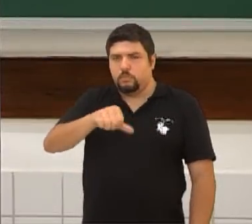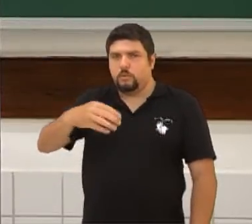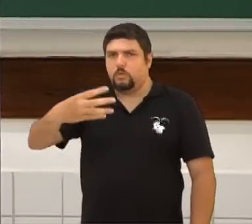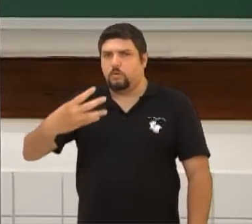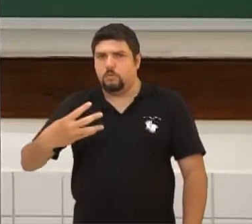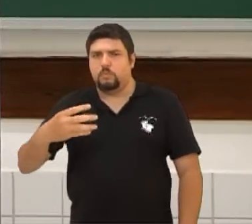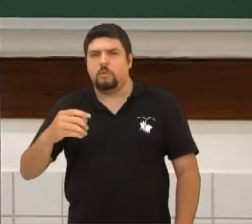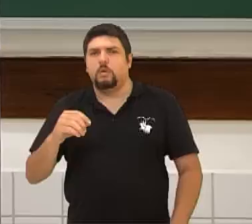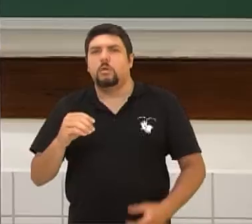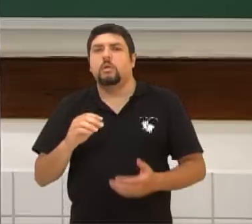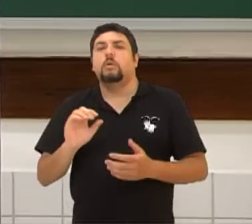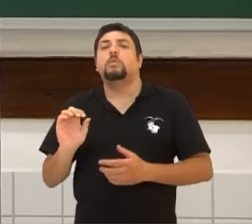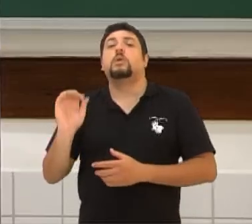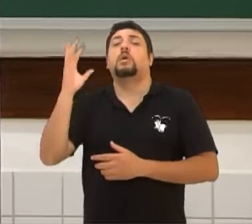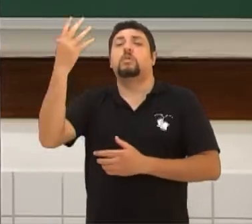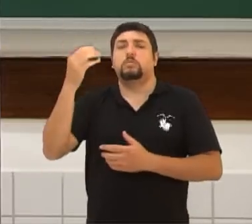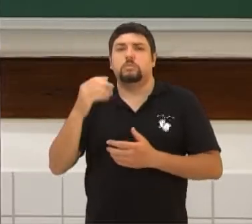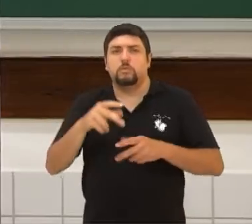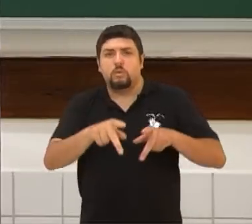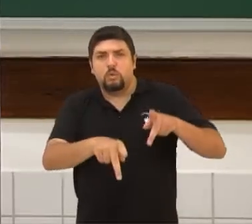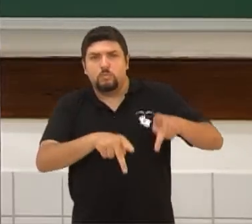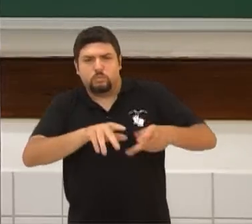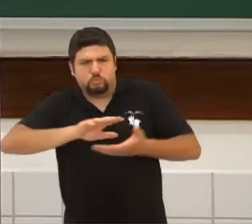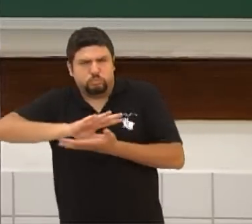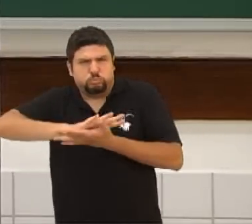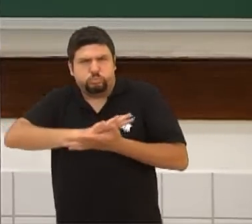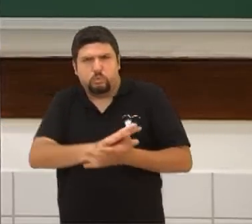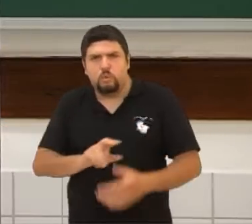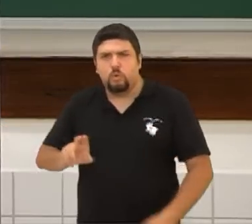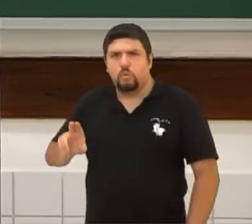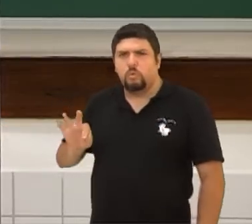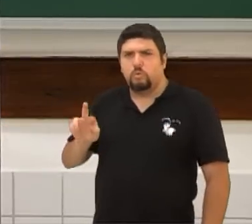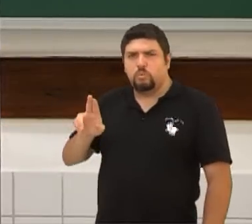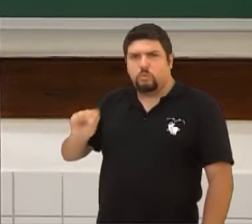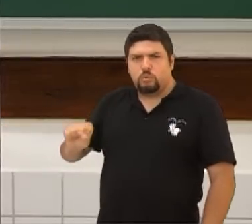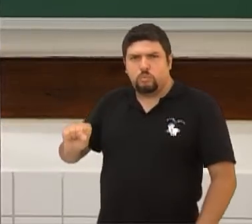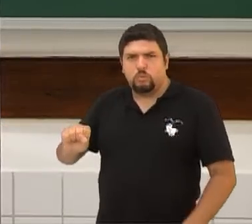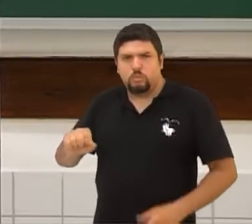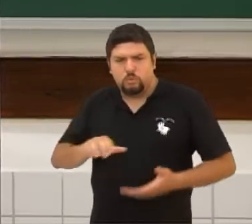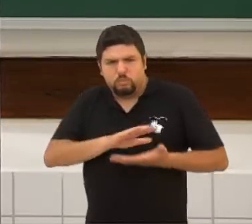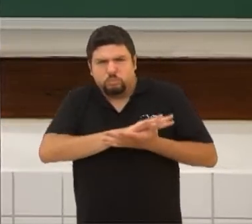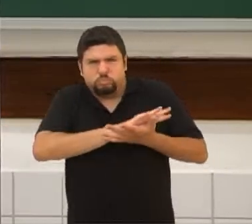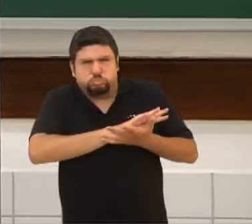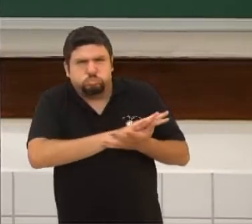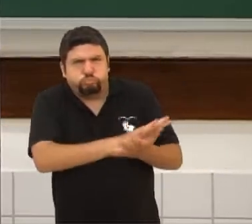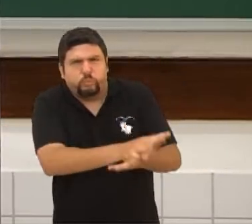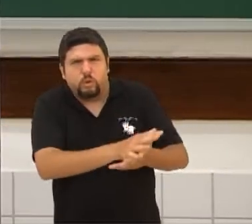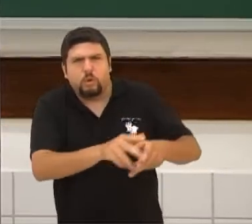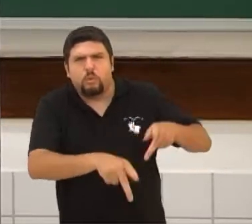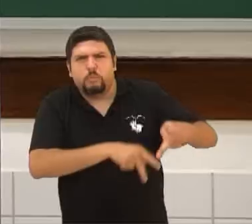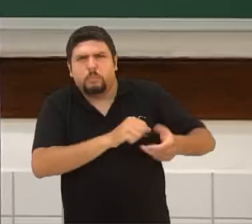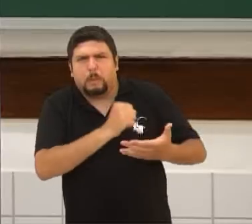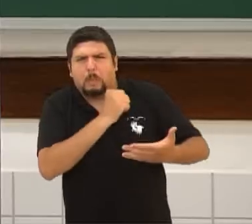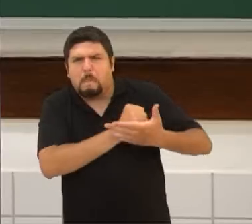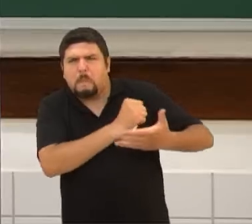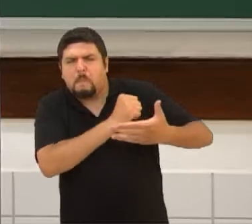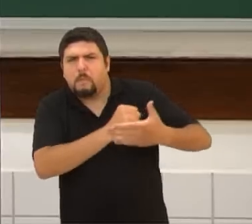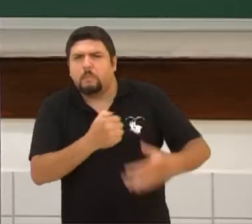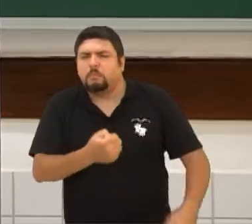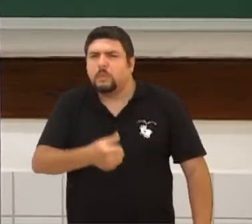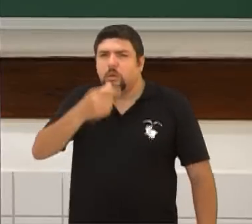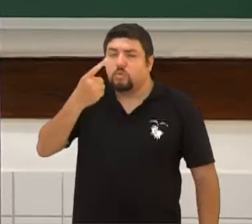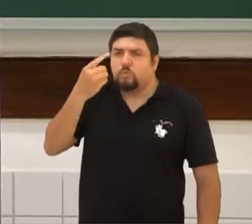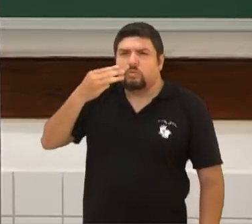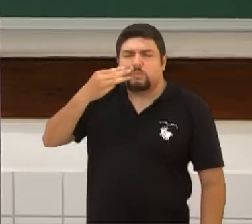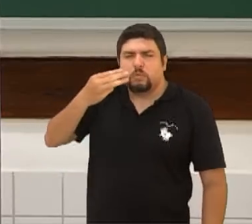dos Tutsi, que foram dizimados pelos Hutus, né, que era uma outra tribo, quase 1 milhão de mortos, e hoje é a cidade